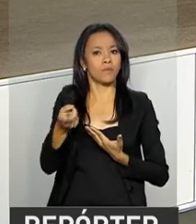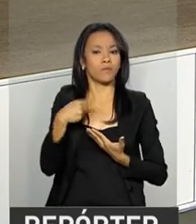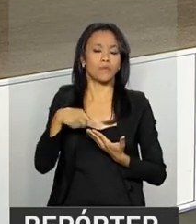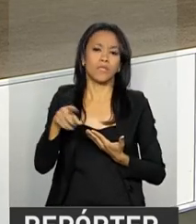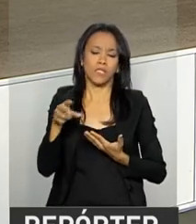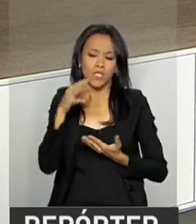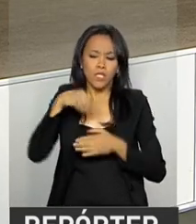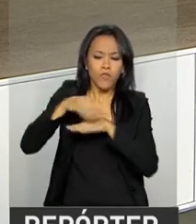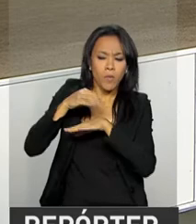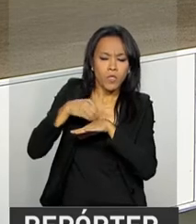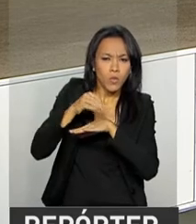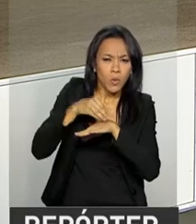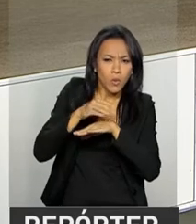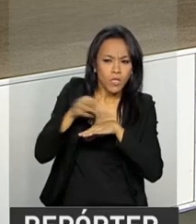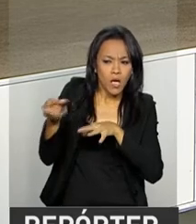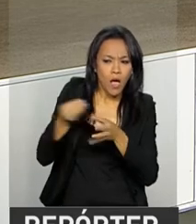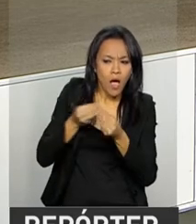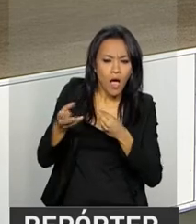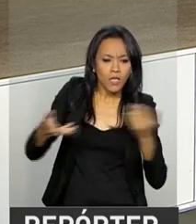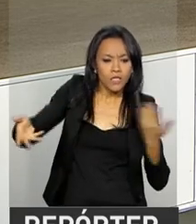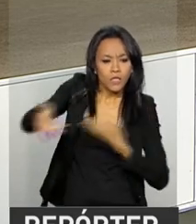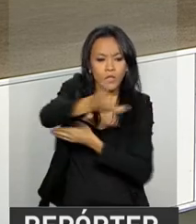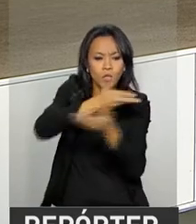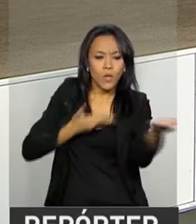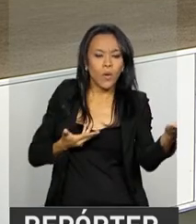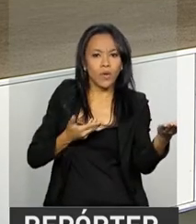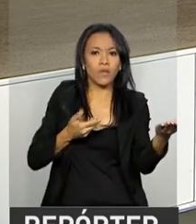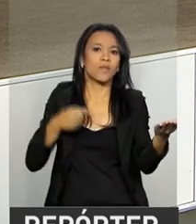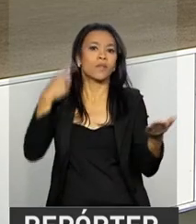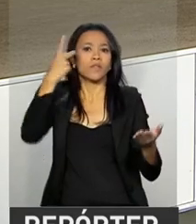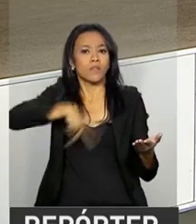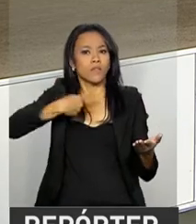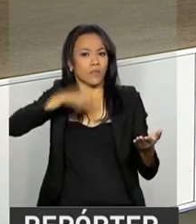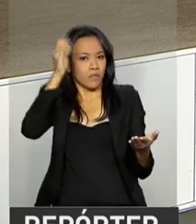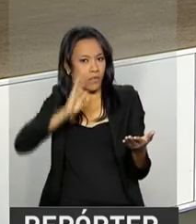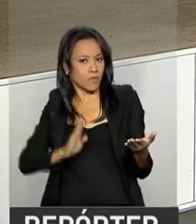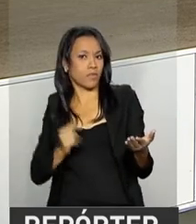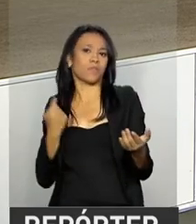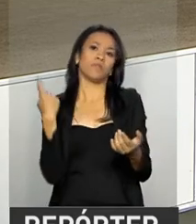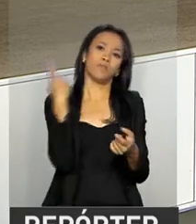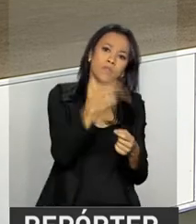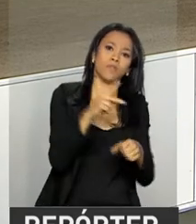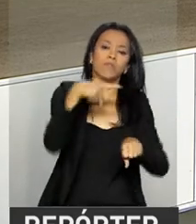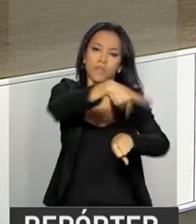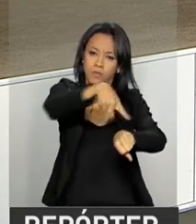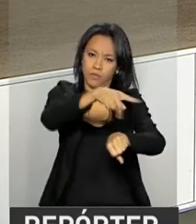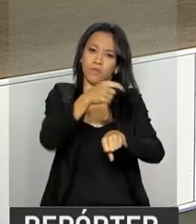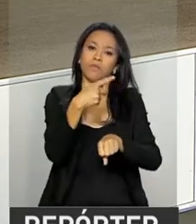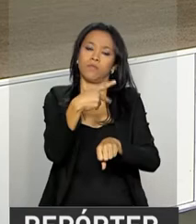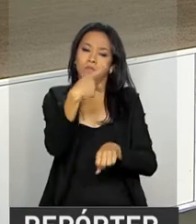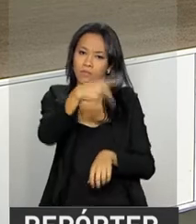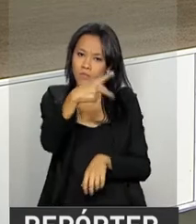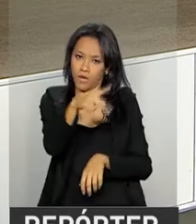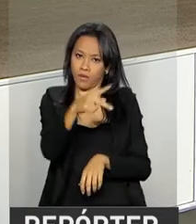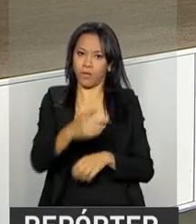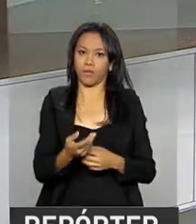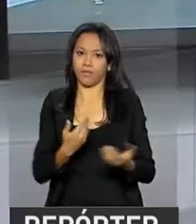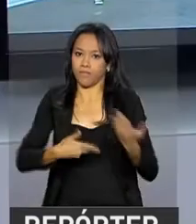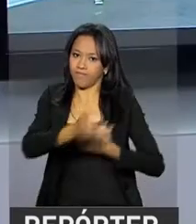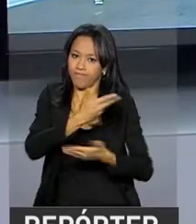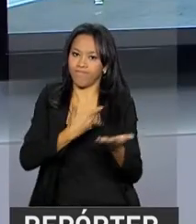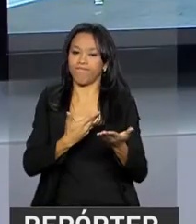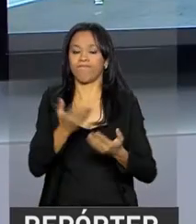coleta de dados de um intercâmbio de informações entre as autoridades paraguaias e brasileiras o voto com você no